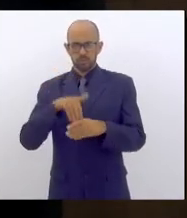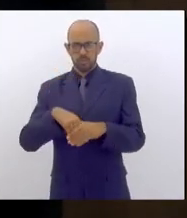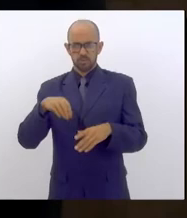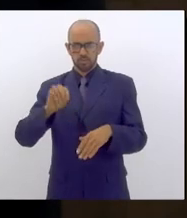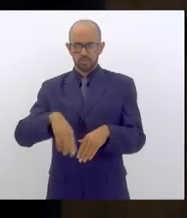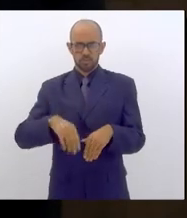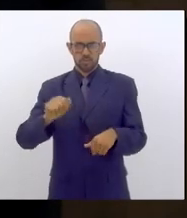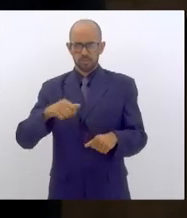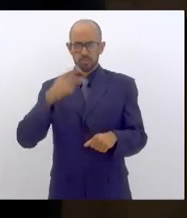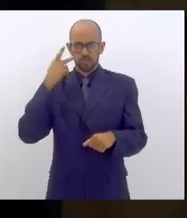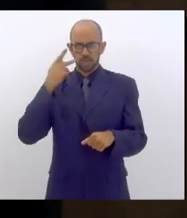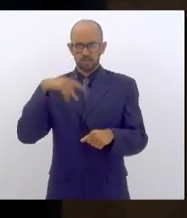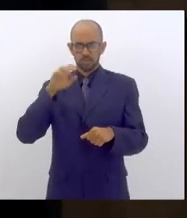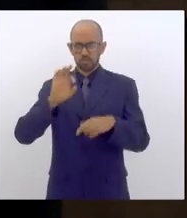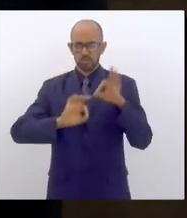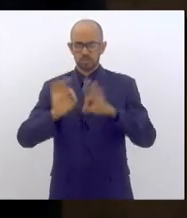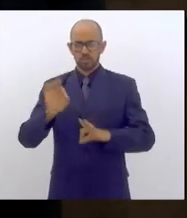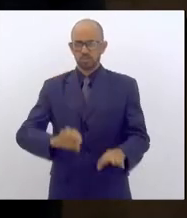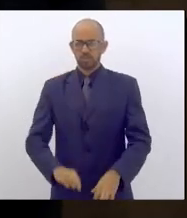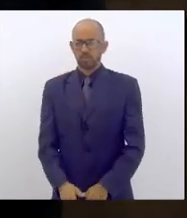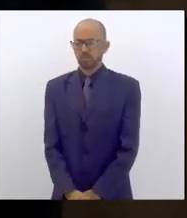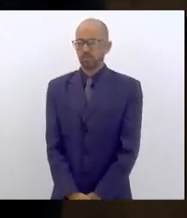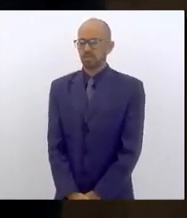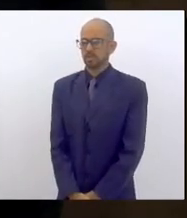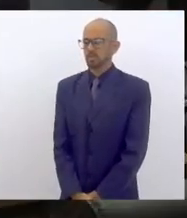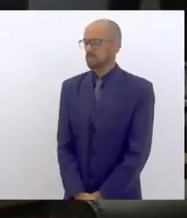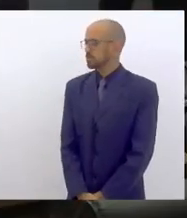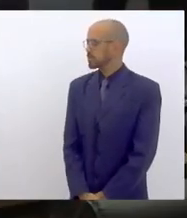do projeto pela derrubada do veto.